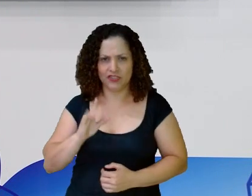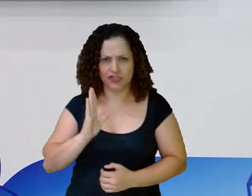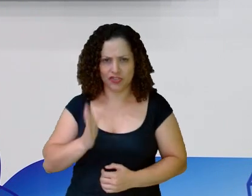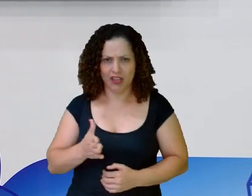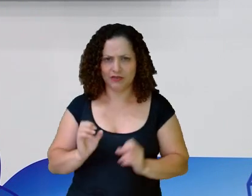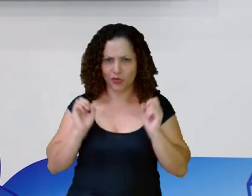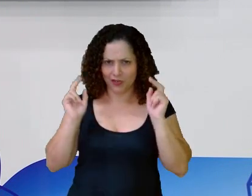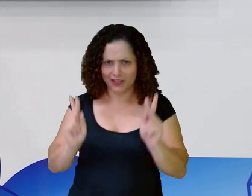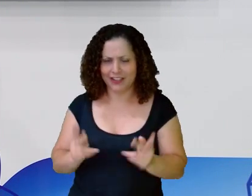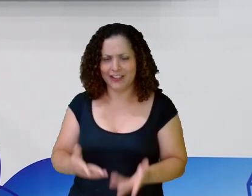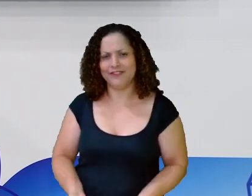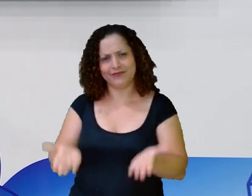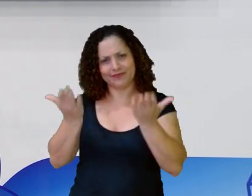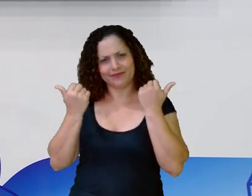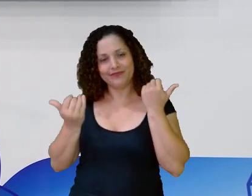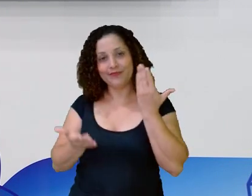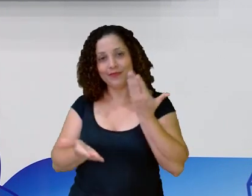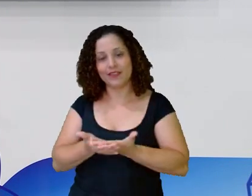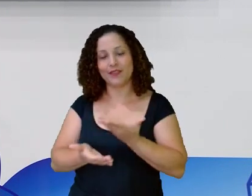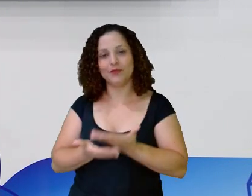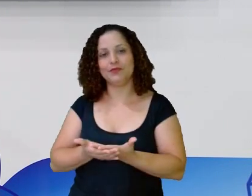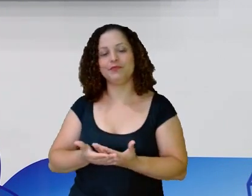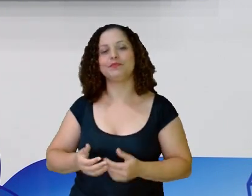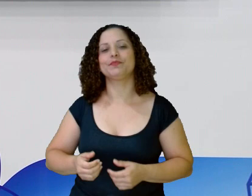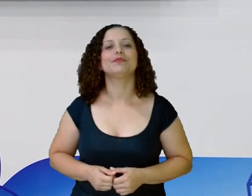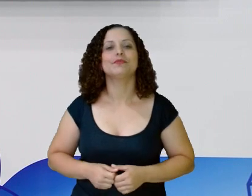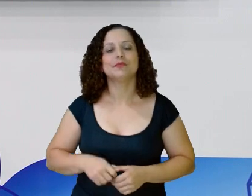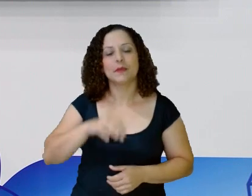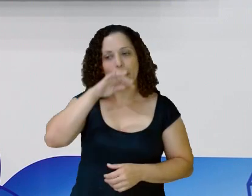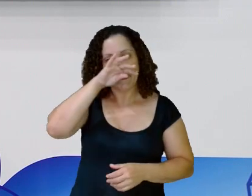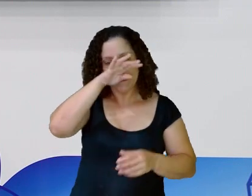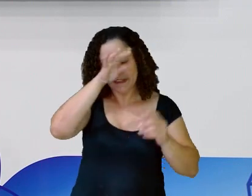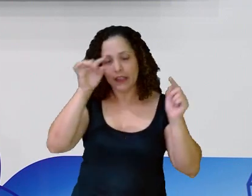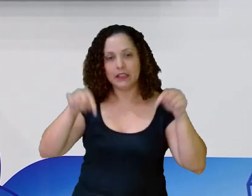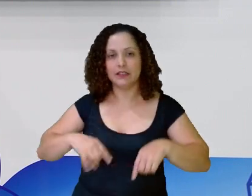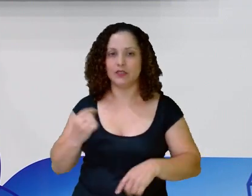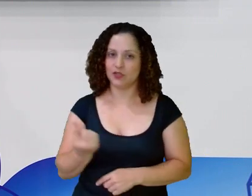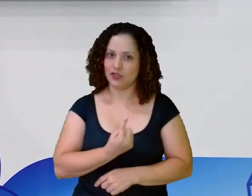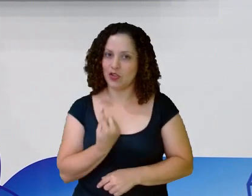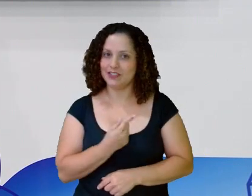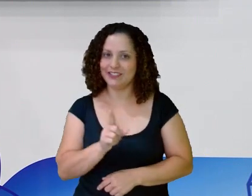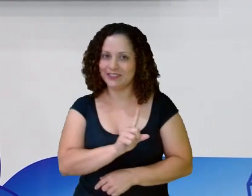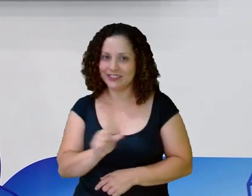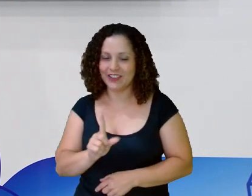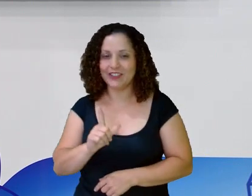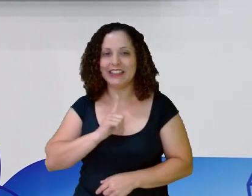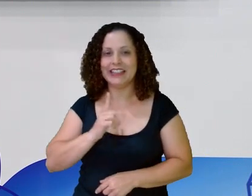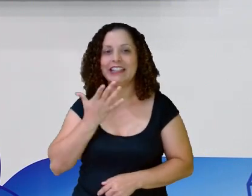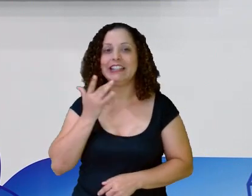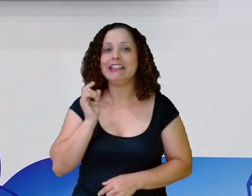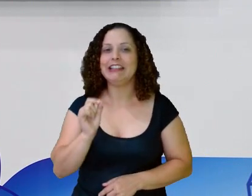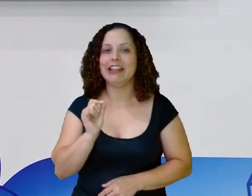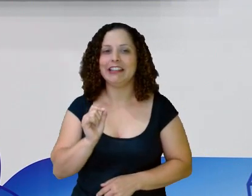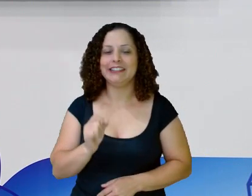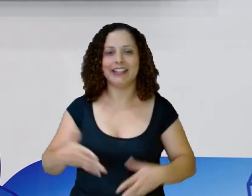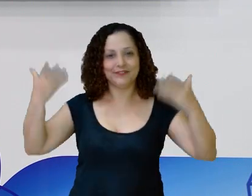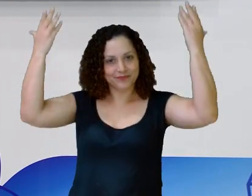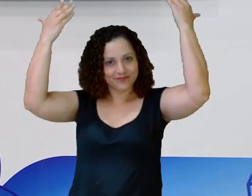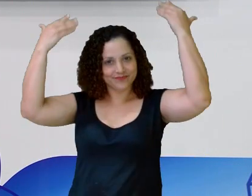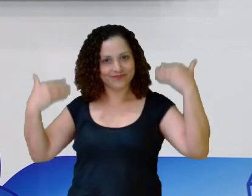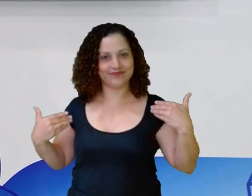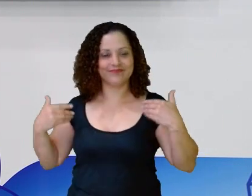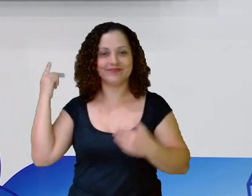uma aula? Coisa boa, nós estamos por aqui, porque você sabe que eu não estou sozinho aqui no estúdio, né? Tá vendo já aí no cantinho da tela